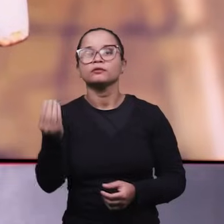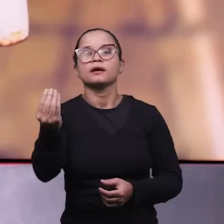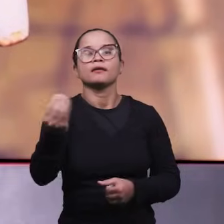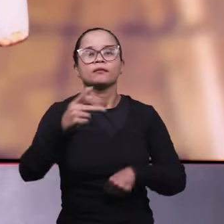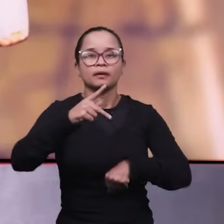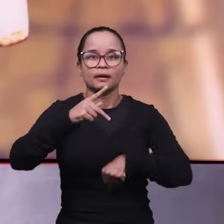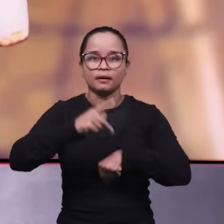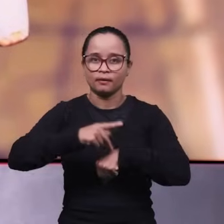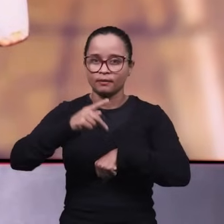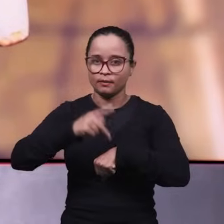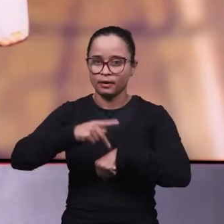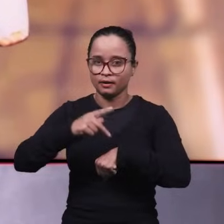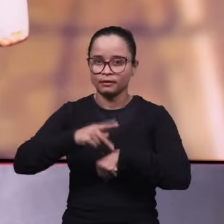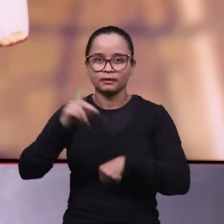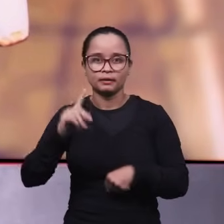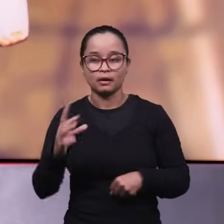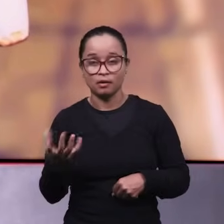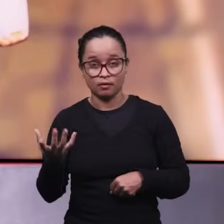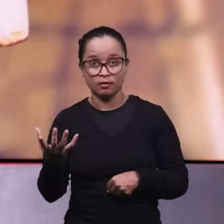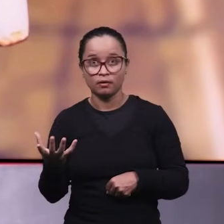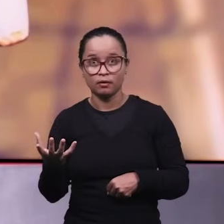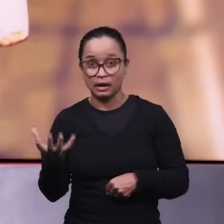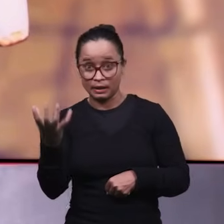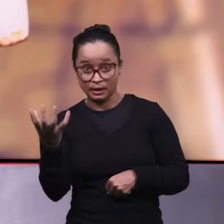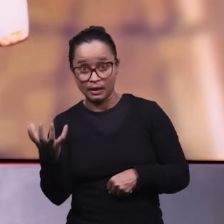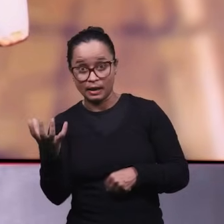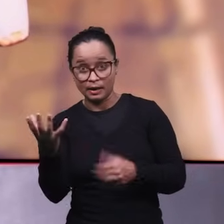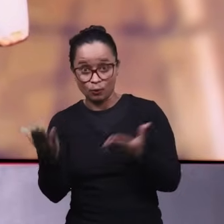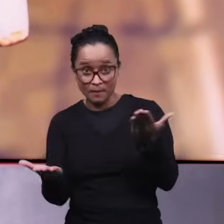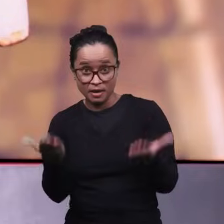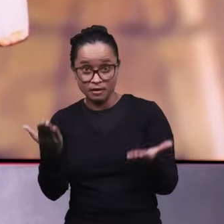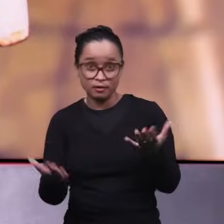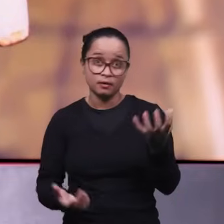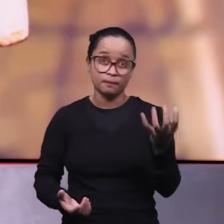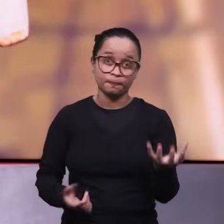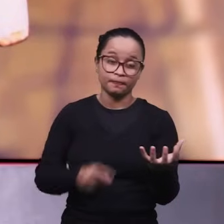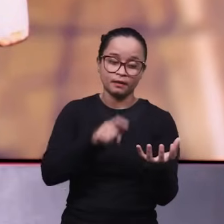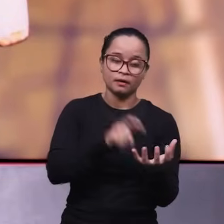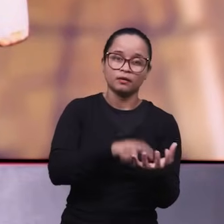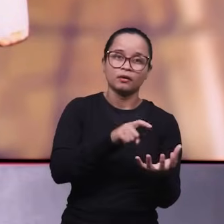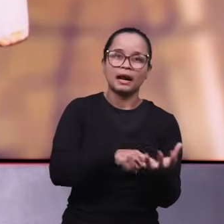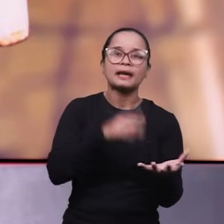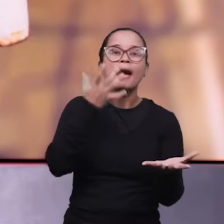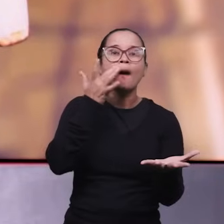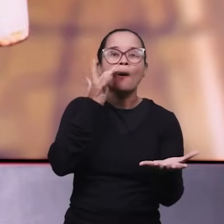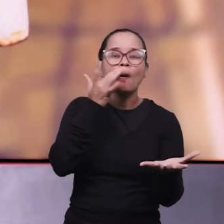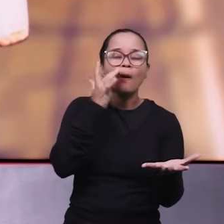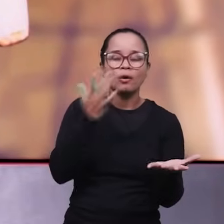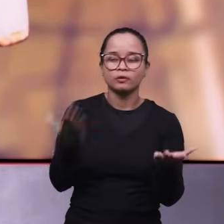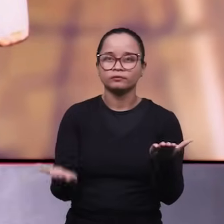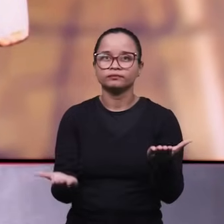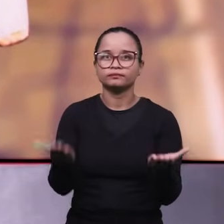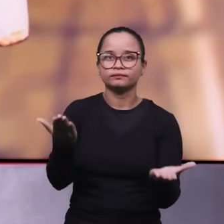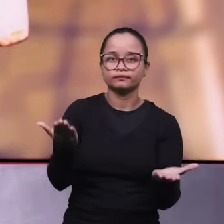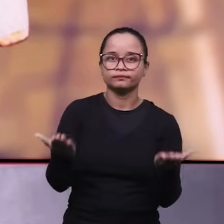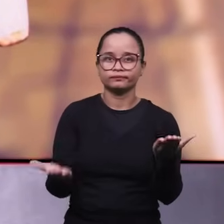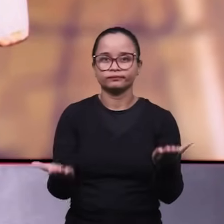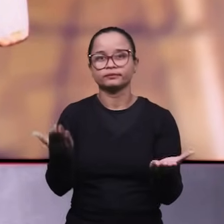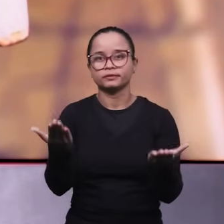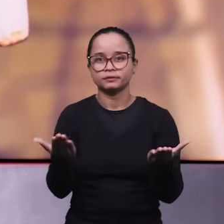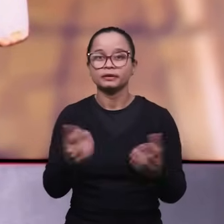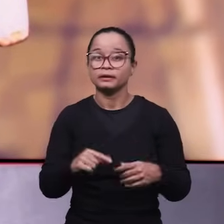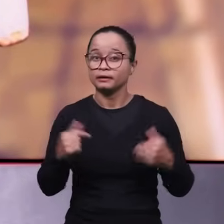pedra, o ciclo. O ciclo era o peso. Colocava aqui o ouro, 12 gramas, e assim